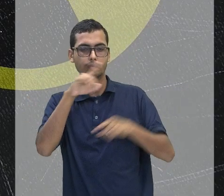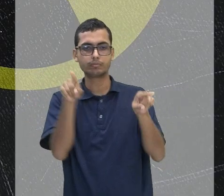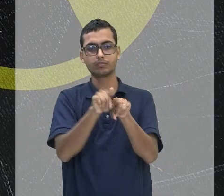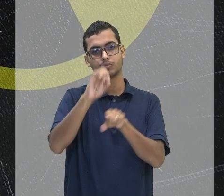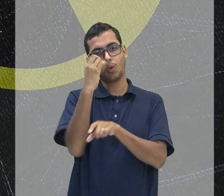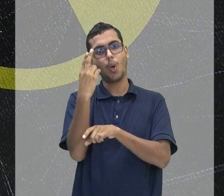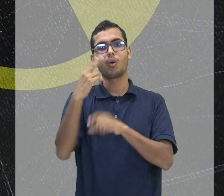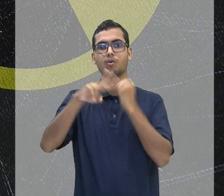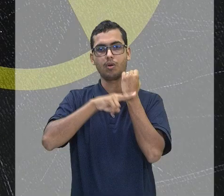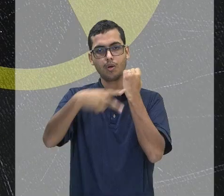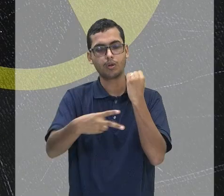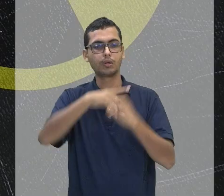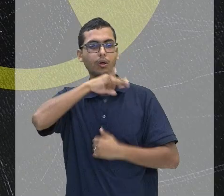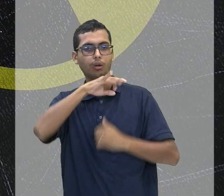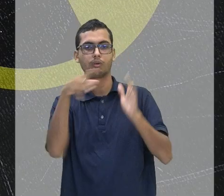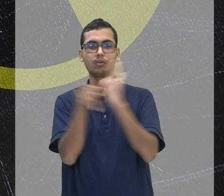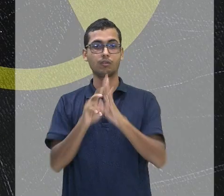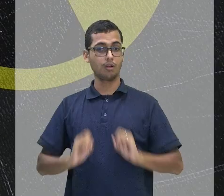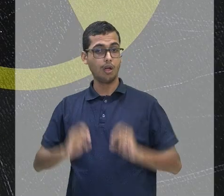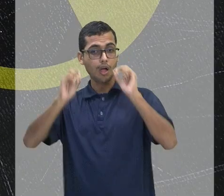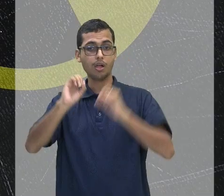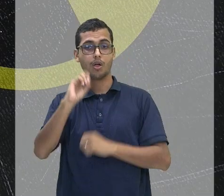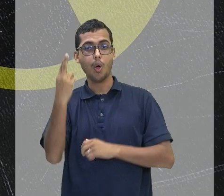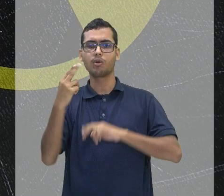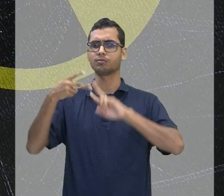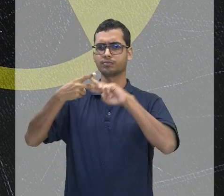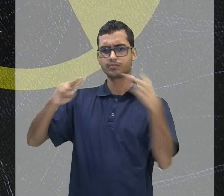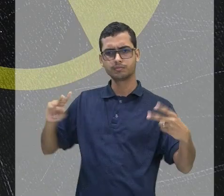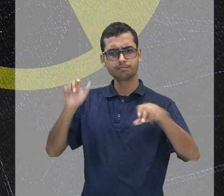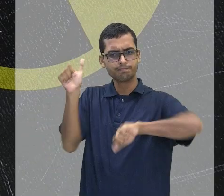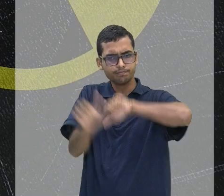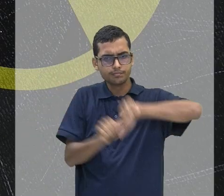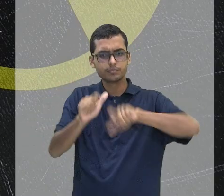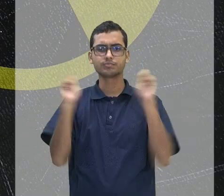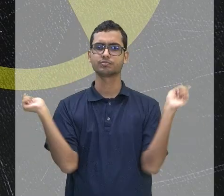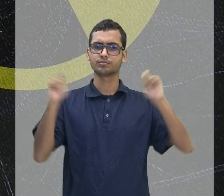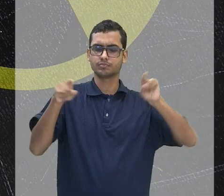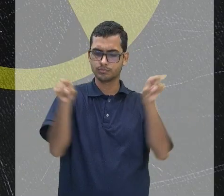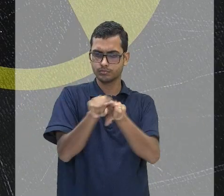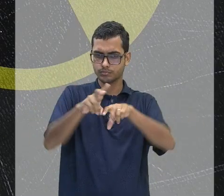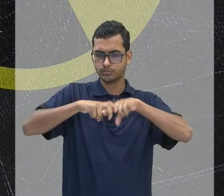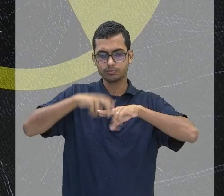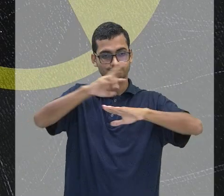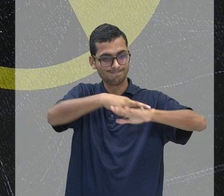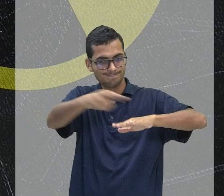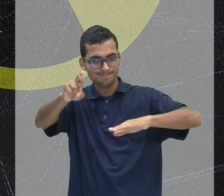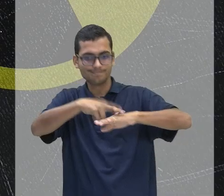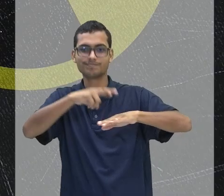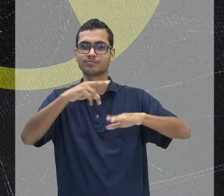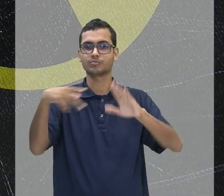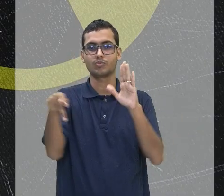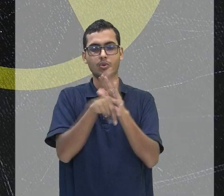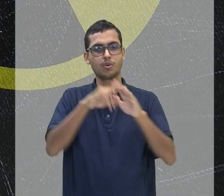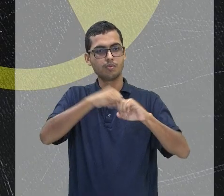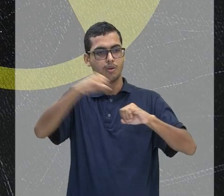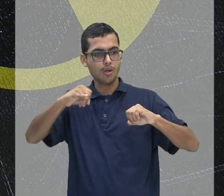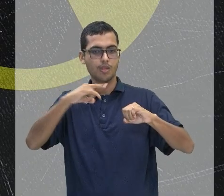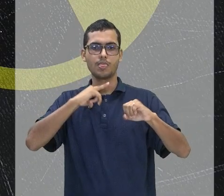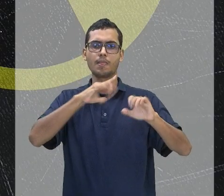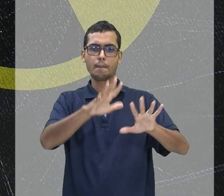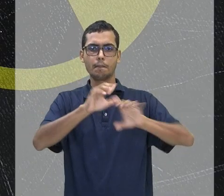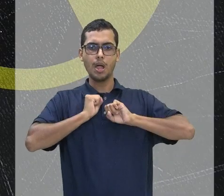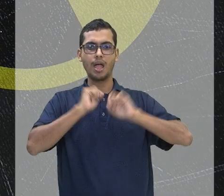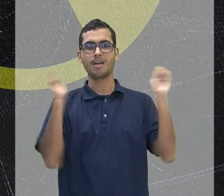as alterações genéticas, por exemplo, como aquelas causadas pela radiação ionizante. Um exemplo